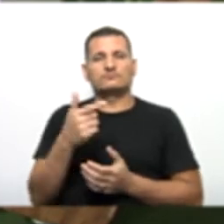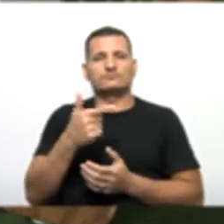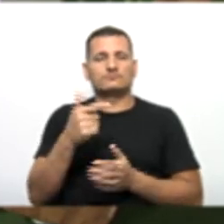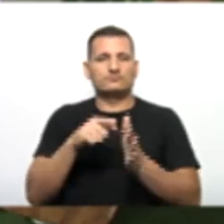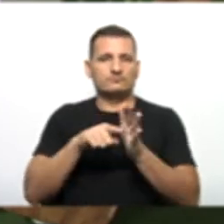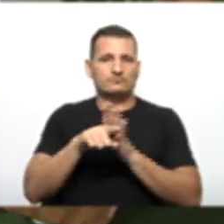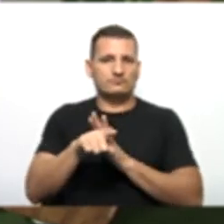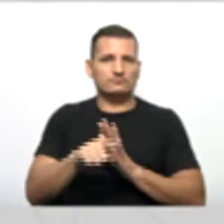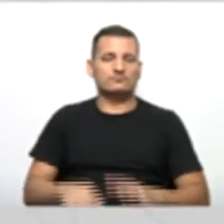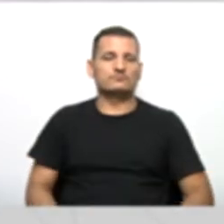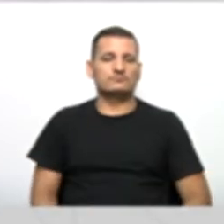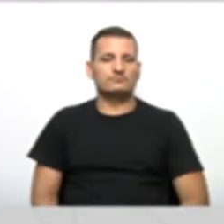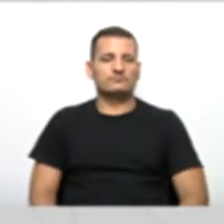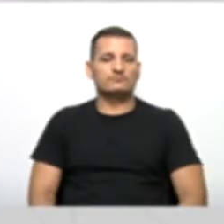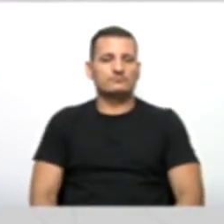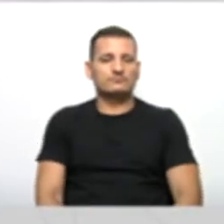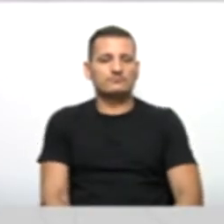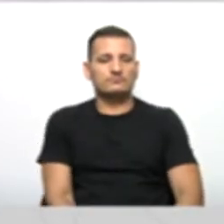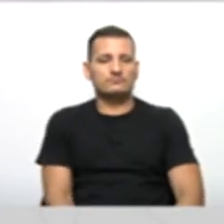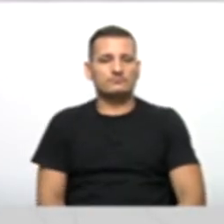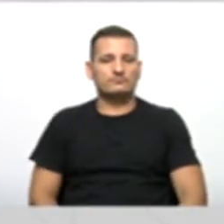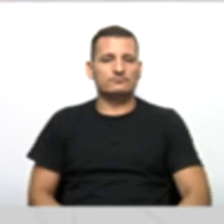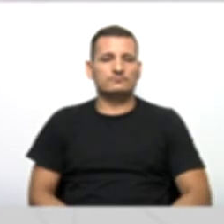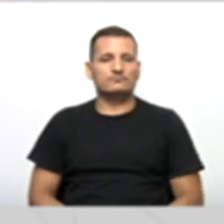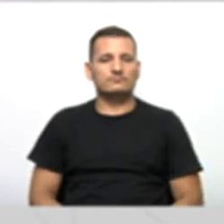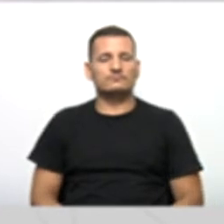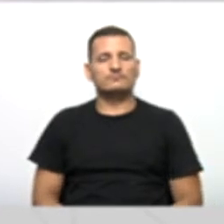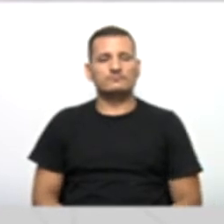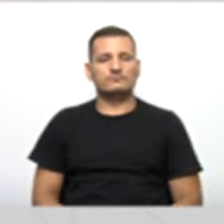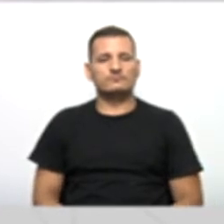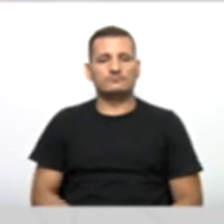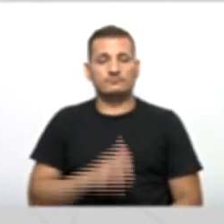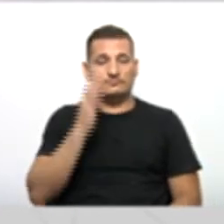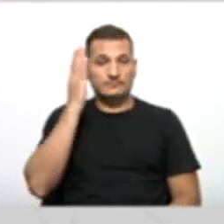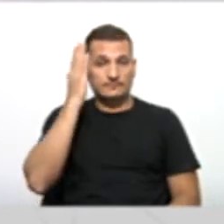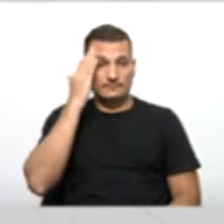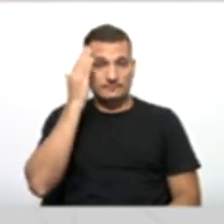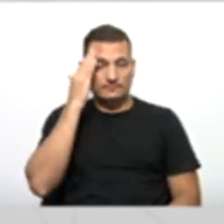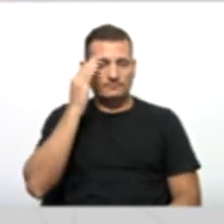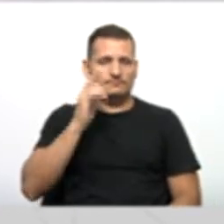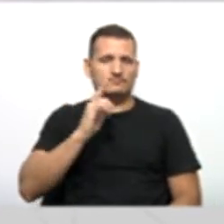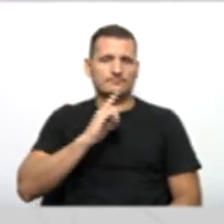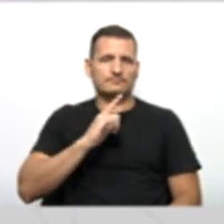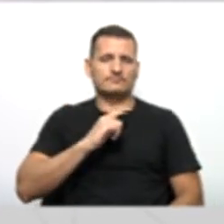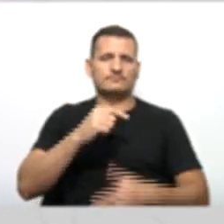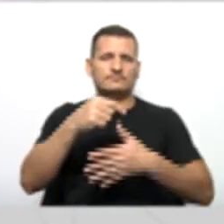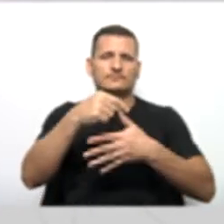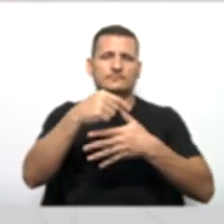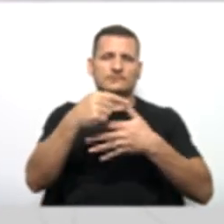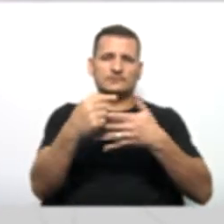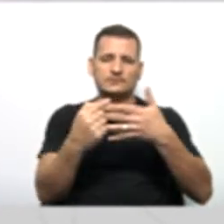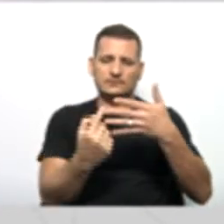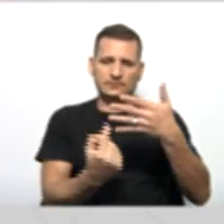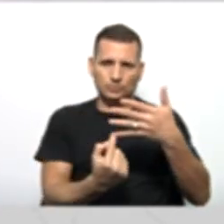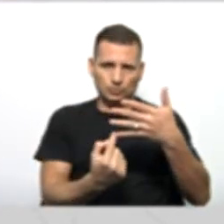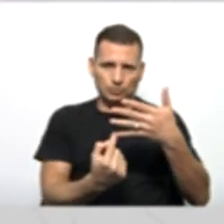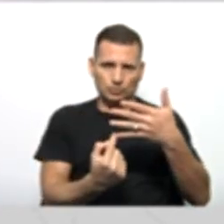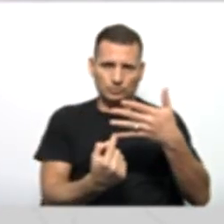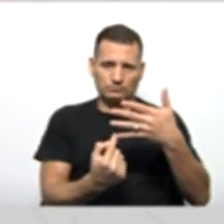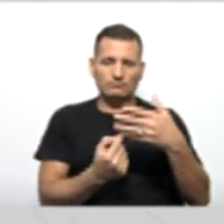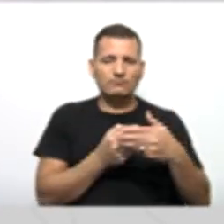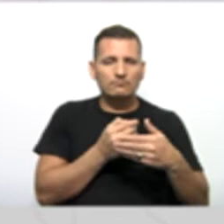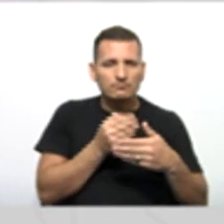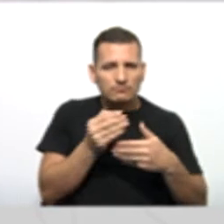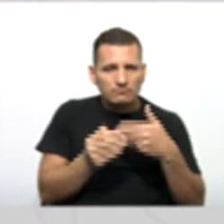professor. Bora olhar aqui. Vamos lá. Sabemos que existem 5 macroprocessos de gerenciamento de